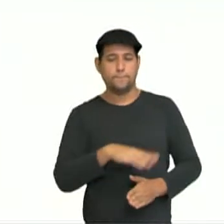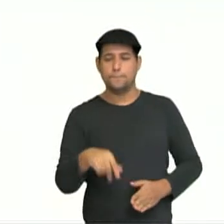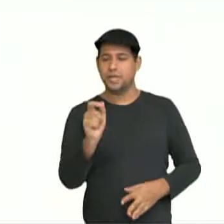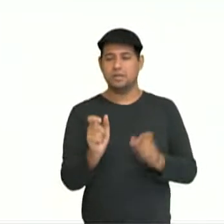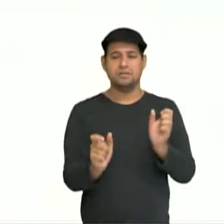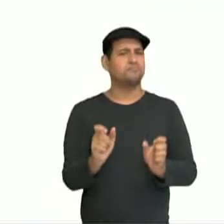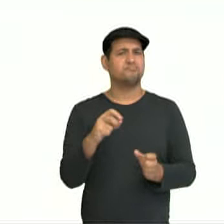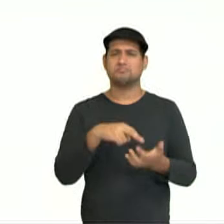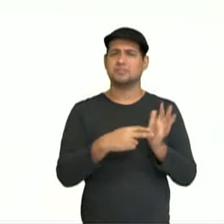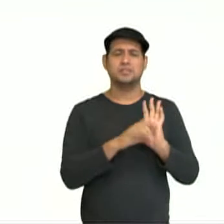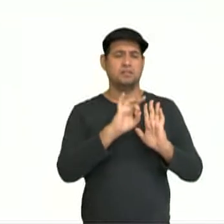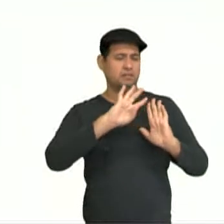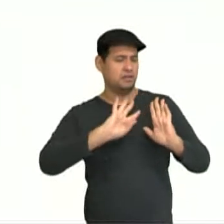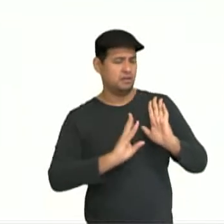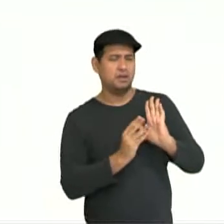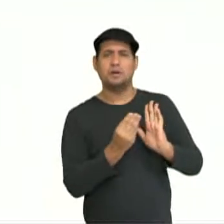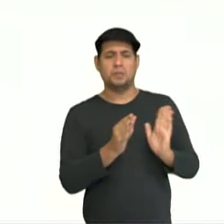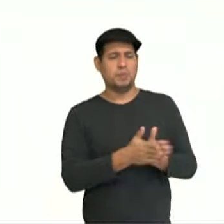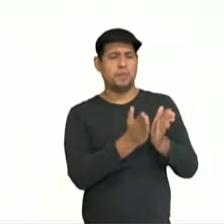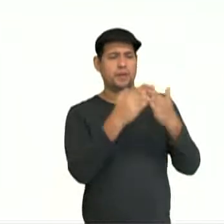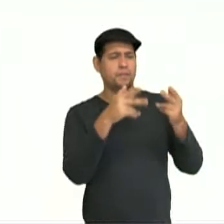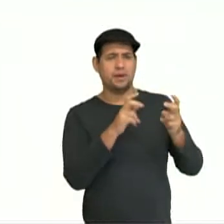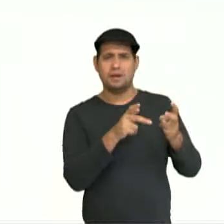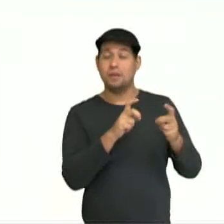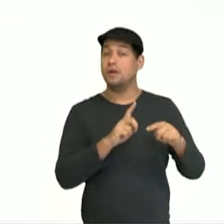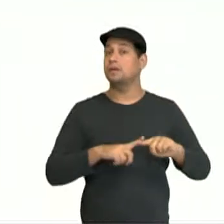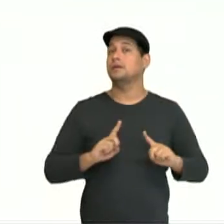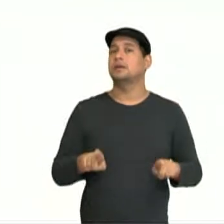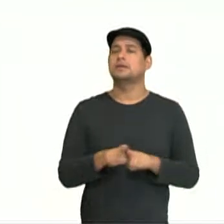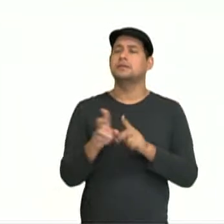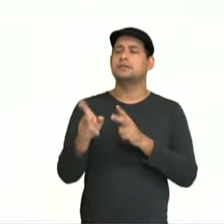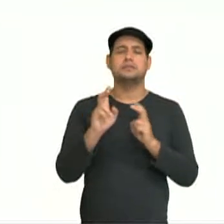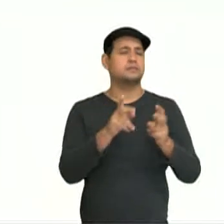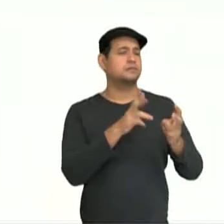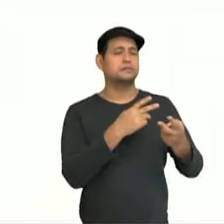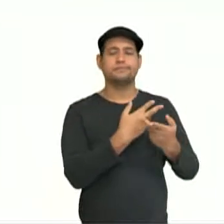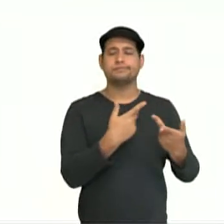a pobreza literalmente que deve ser identificada, mas